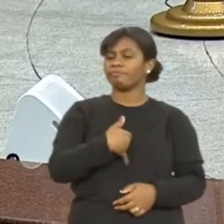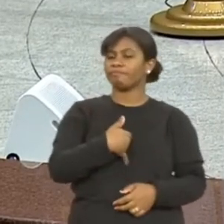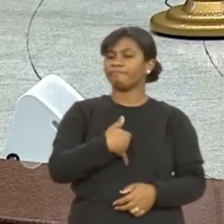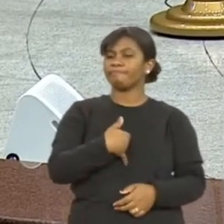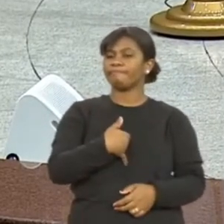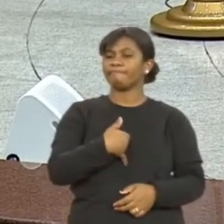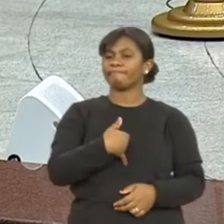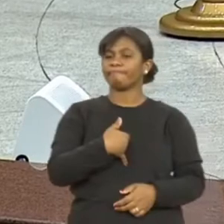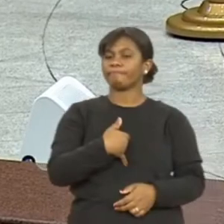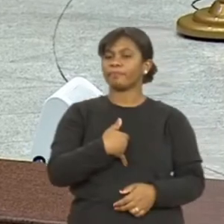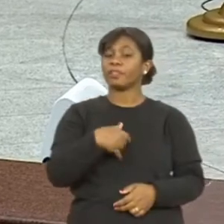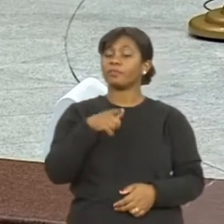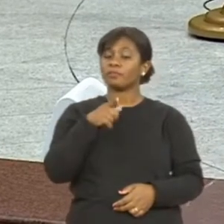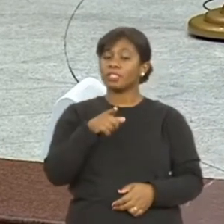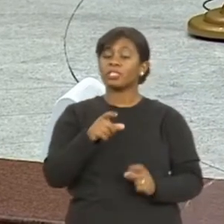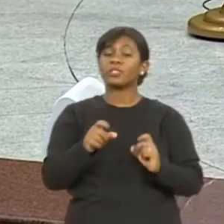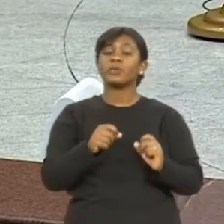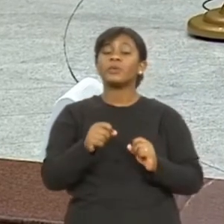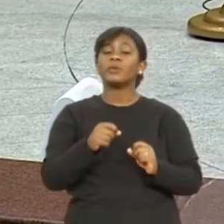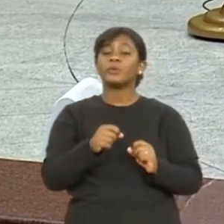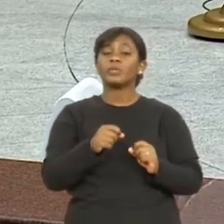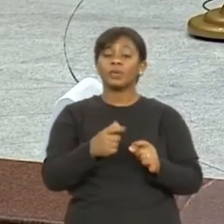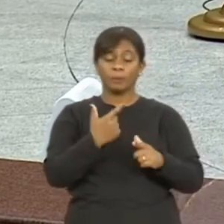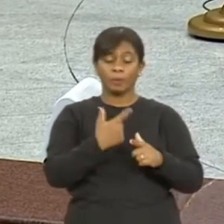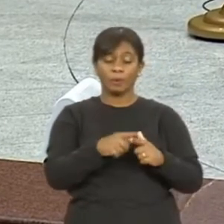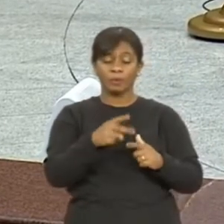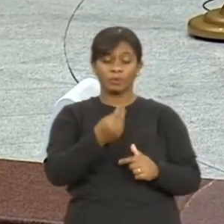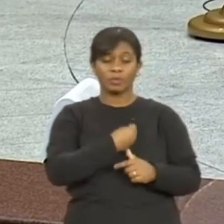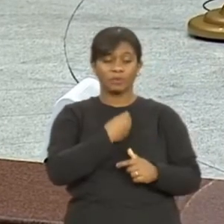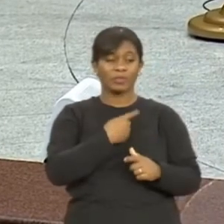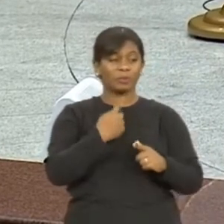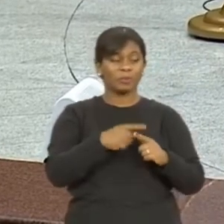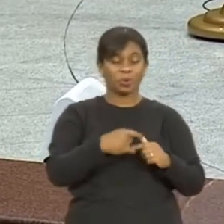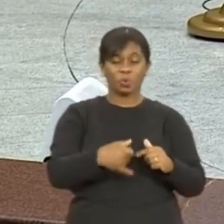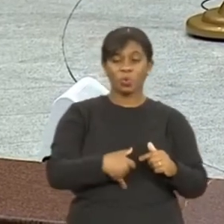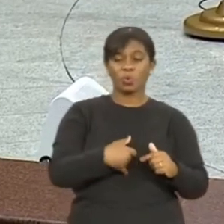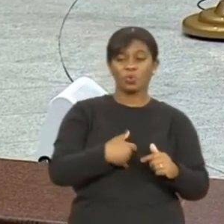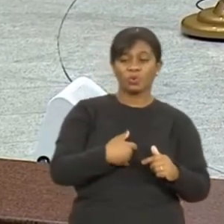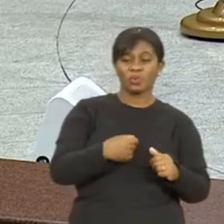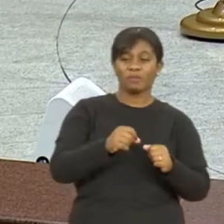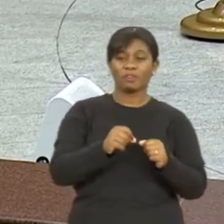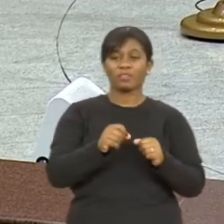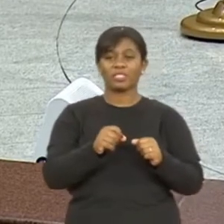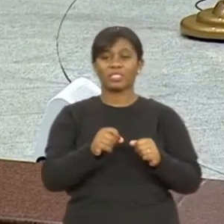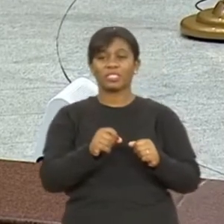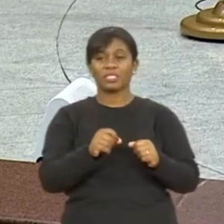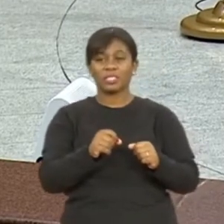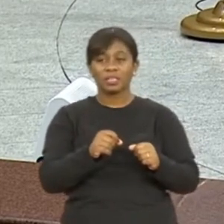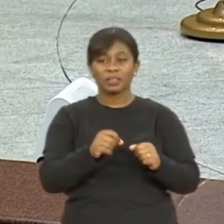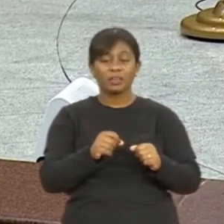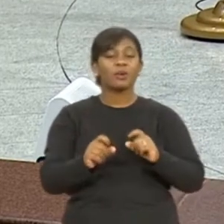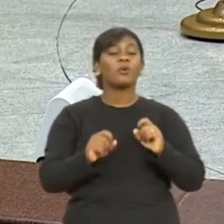Será que você não está arrumando problema para a sua vida porque o seu orgulho não deixa você ouvir seu marido, ou sua esposa, ou seus pais?